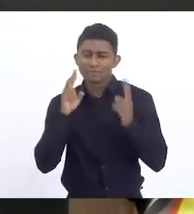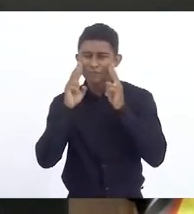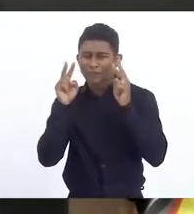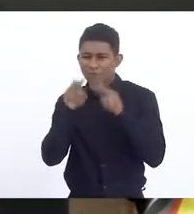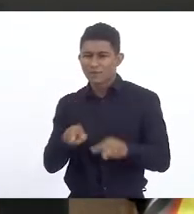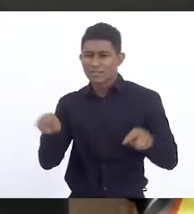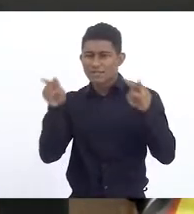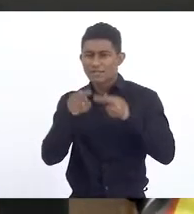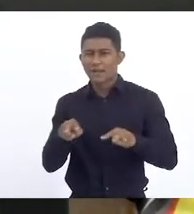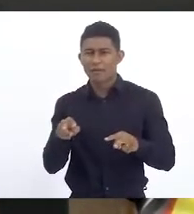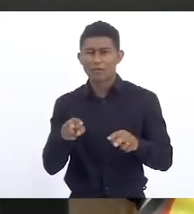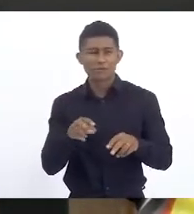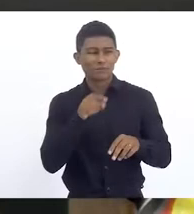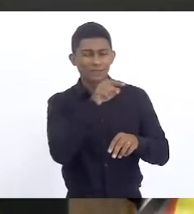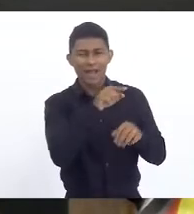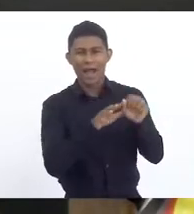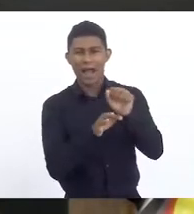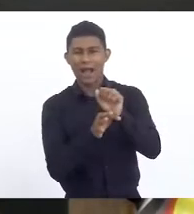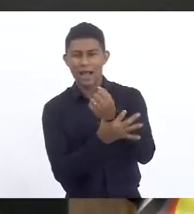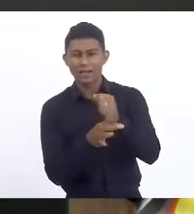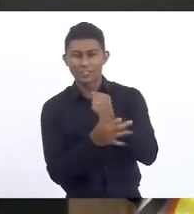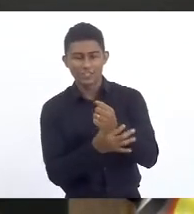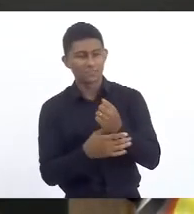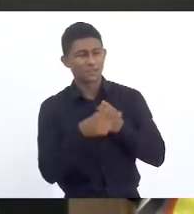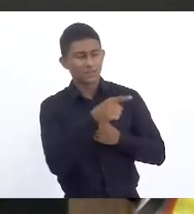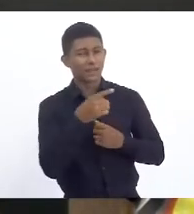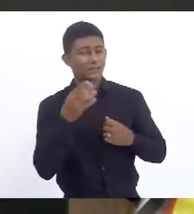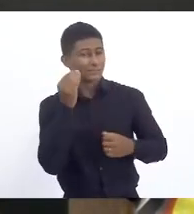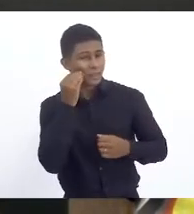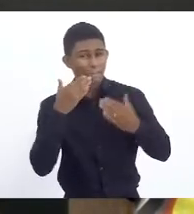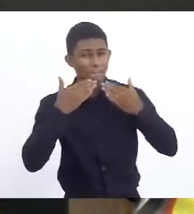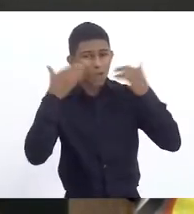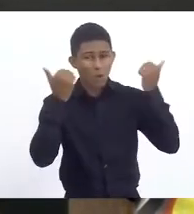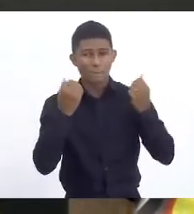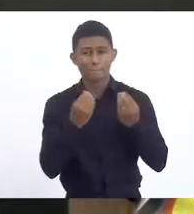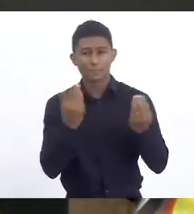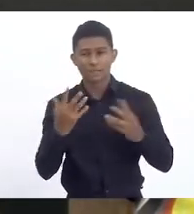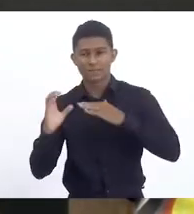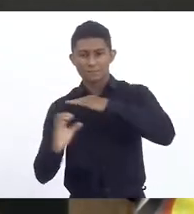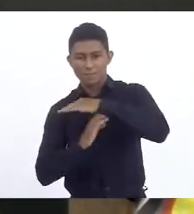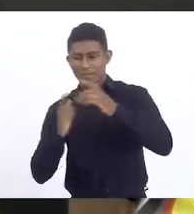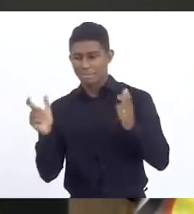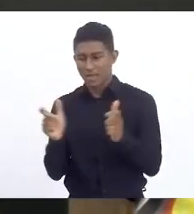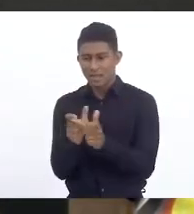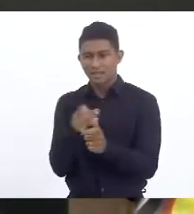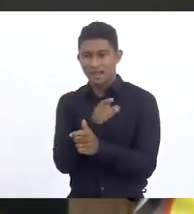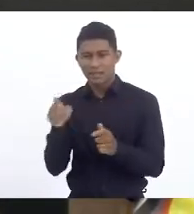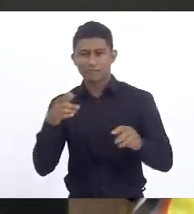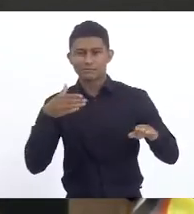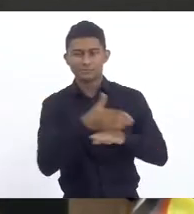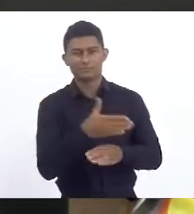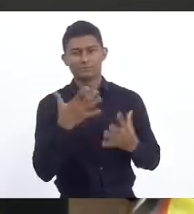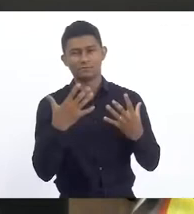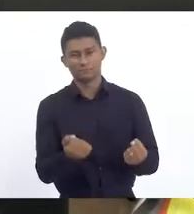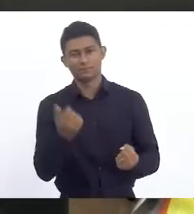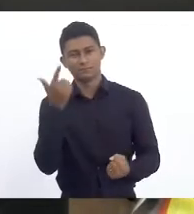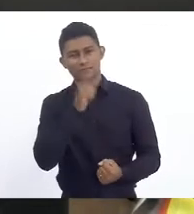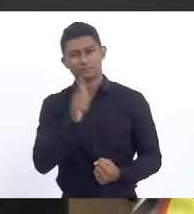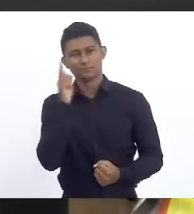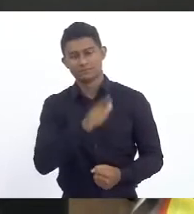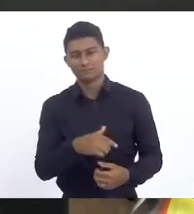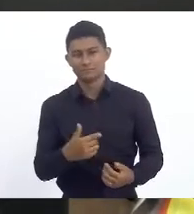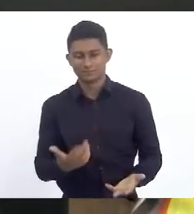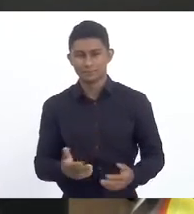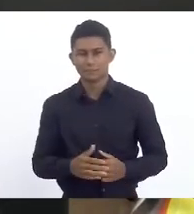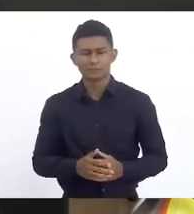da composição das garantias, principalmente para as empresas de menor porte. Então, partindo dessa